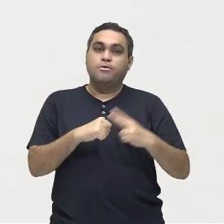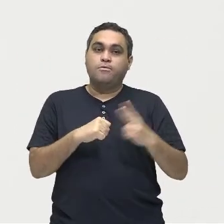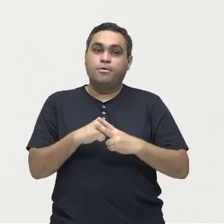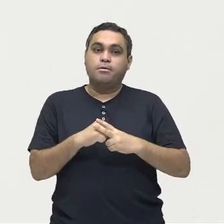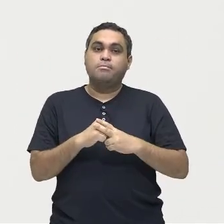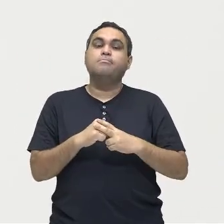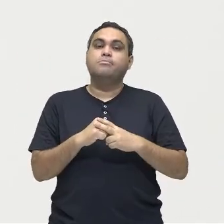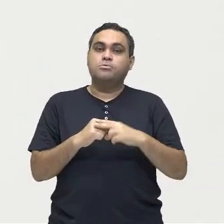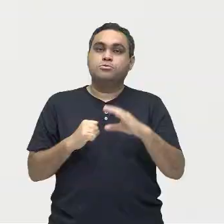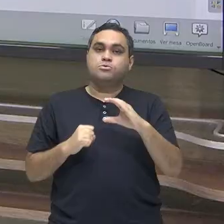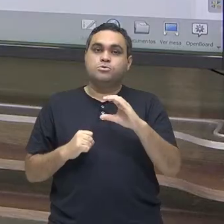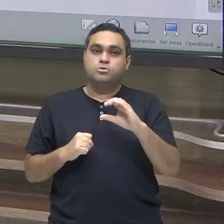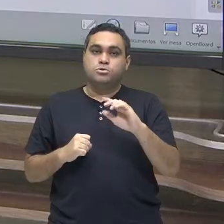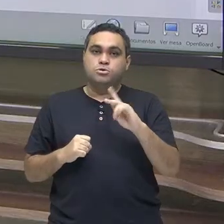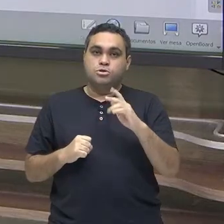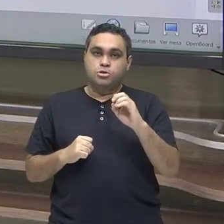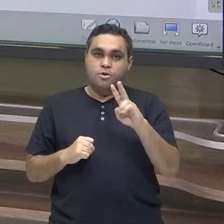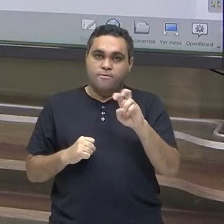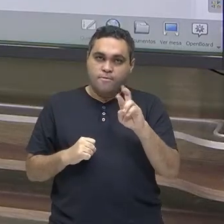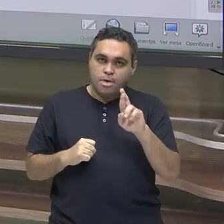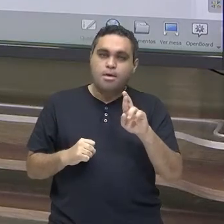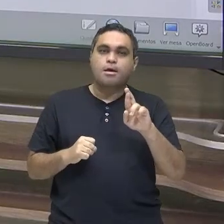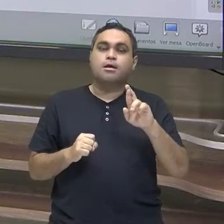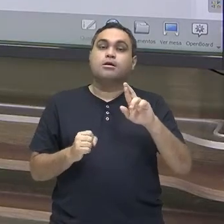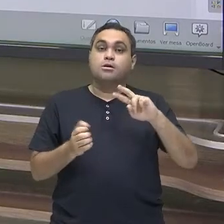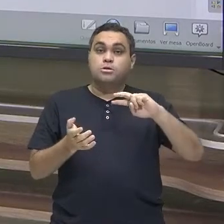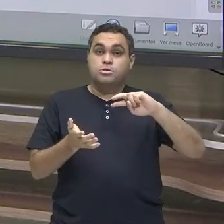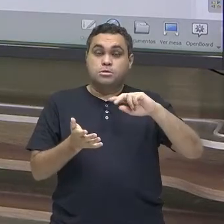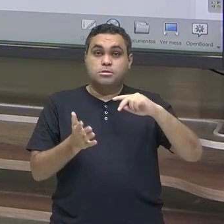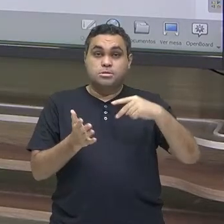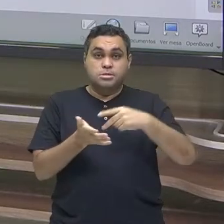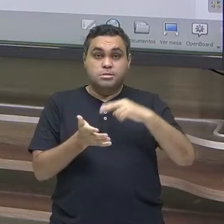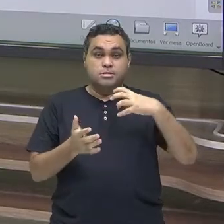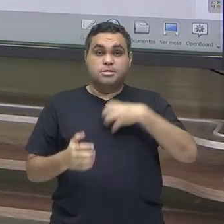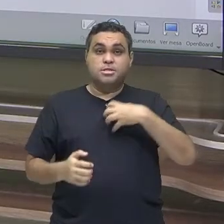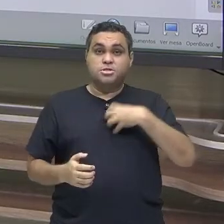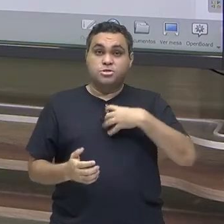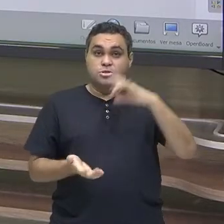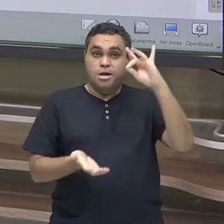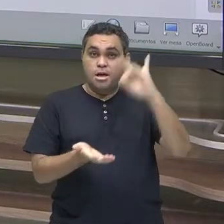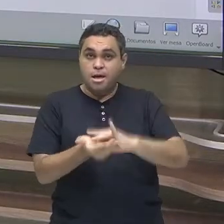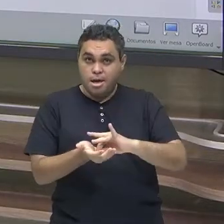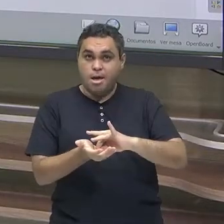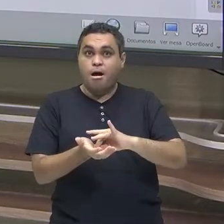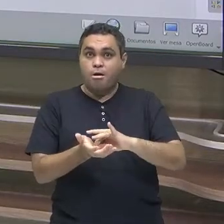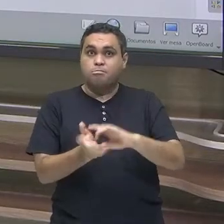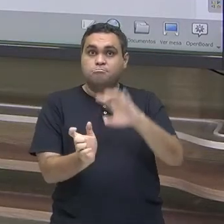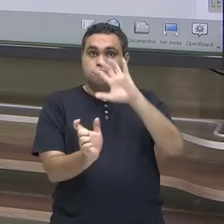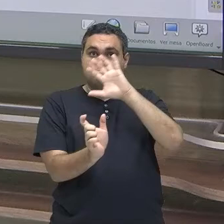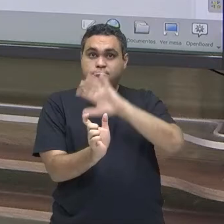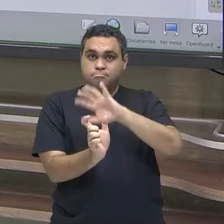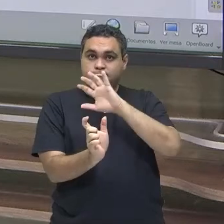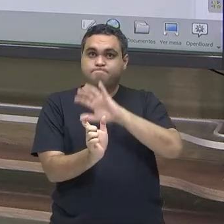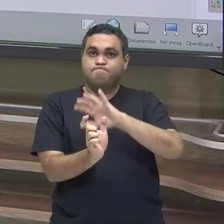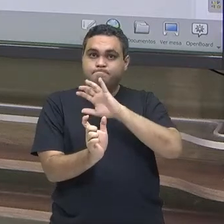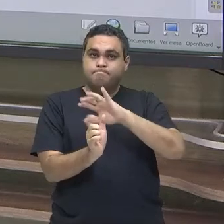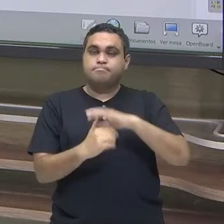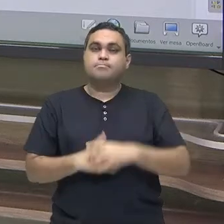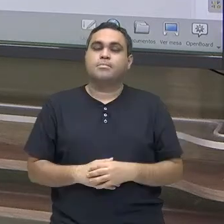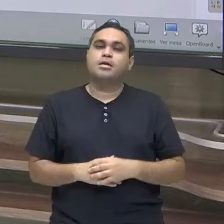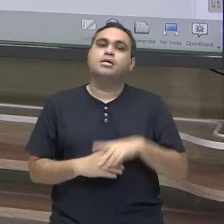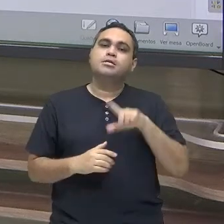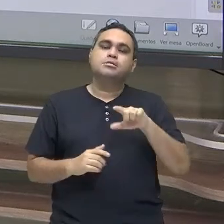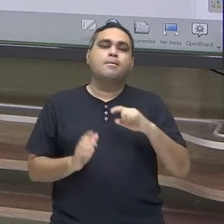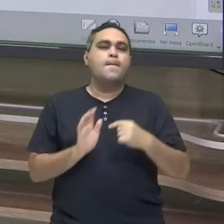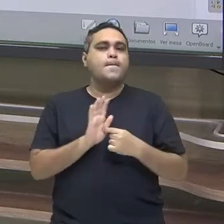sentido real, certo? Literal. O verbo chover aqui designa exatamente o fenômeno